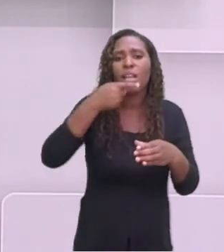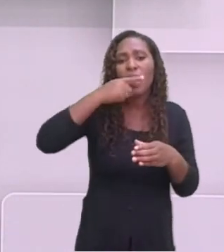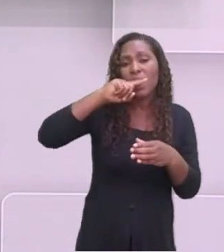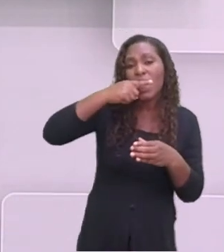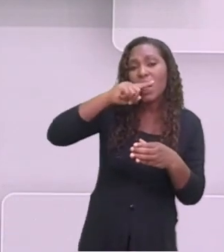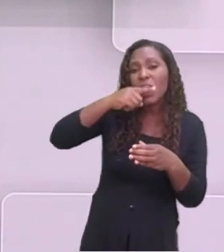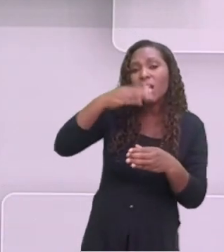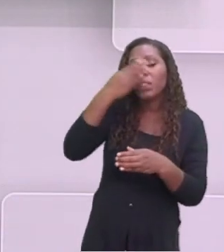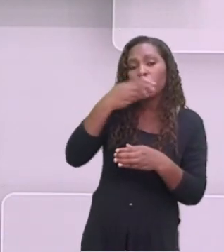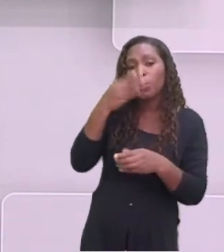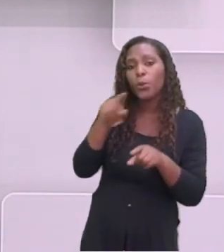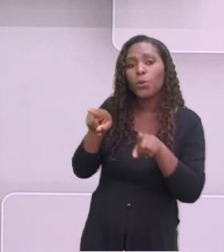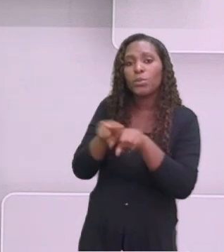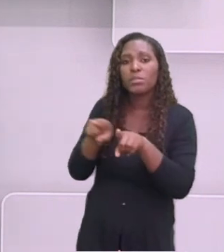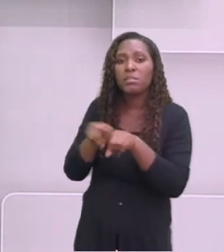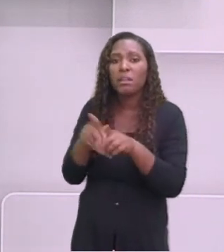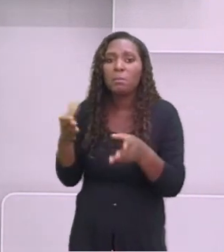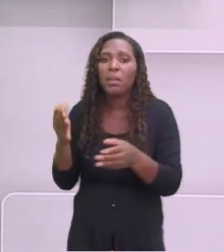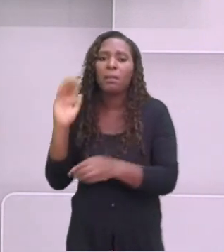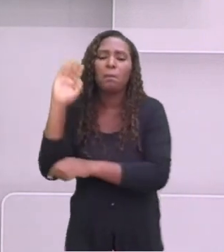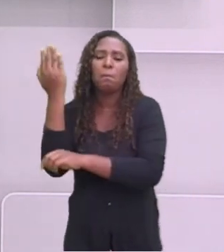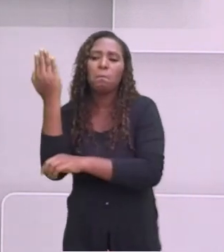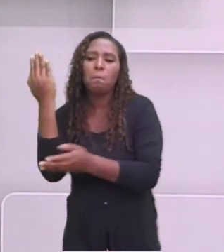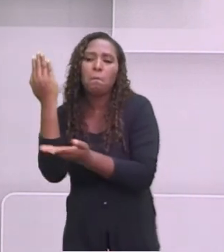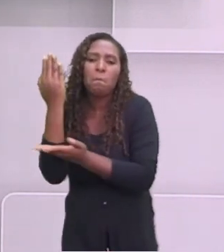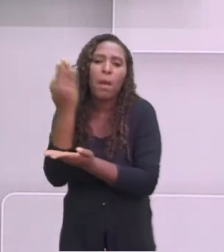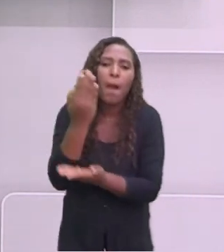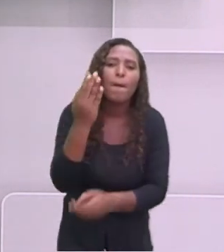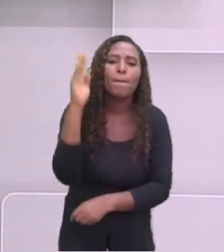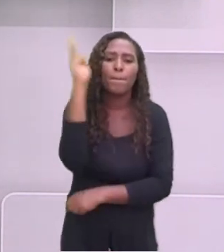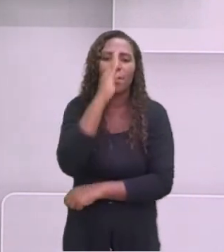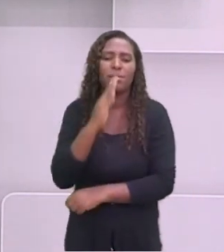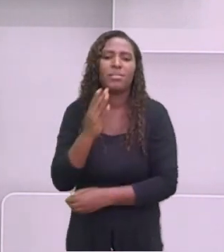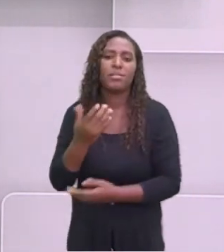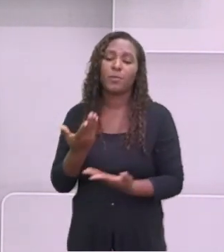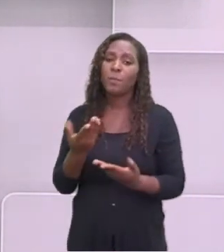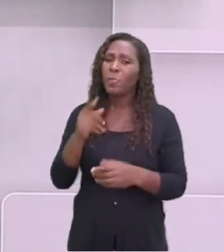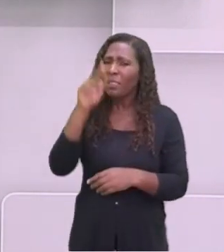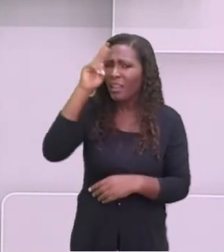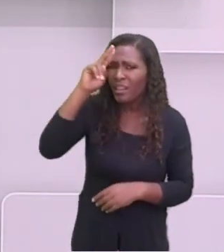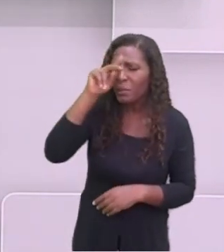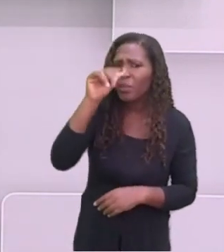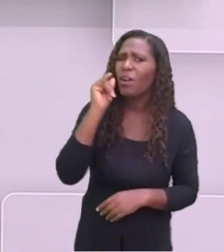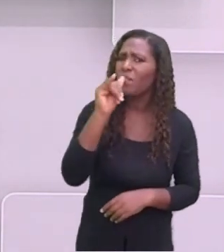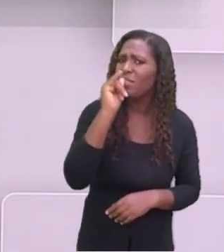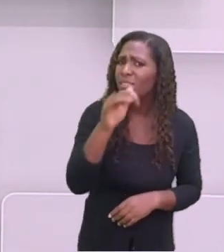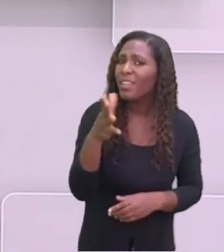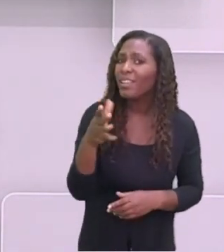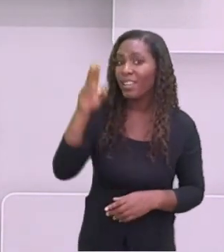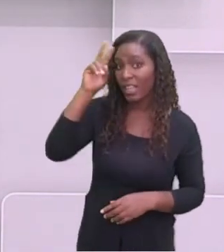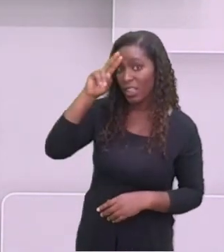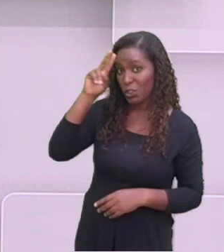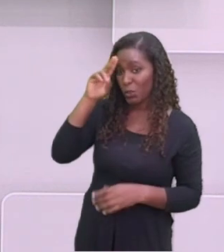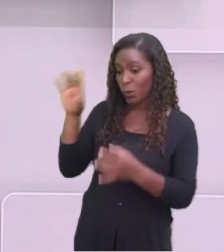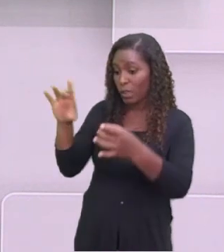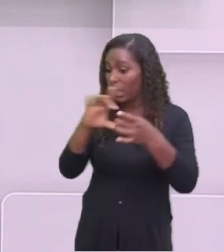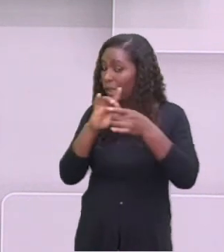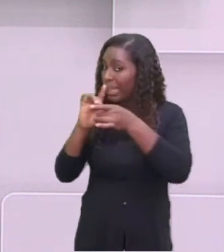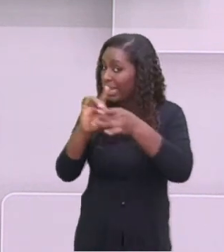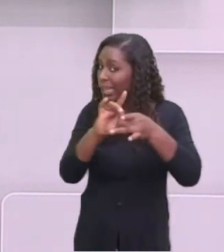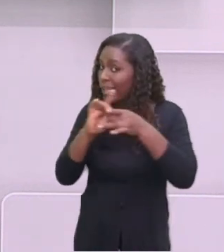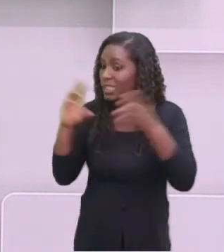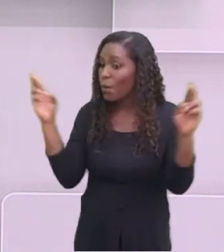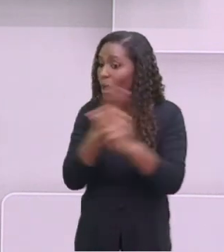essa história tem um pouquinho a ver com a nossa história? Deu para perceber aonde que